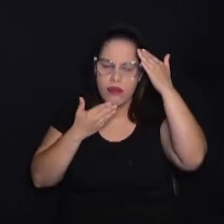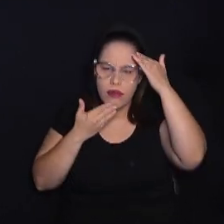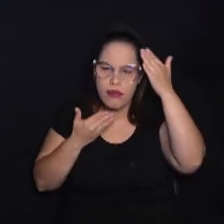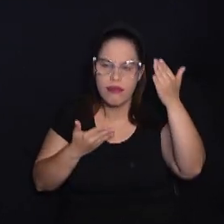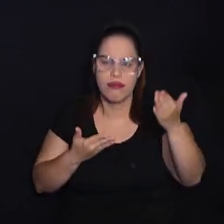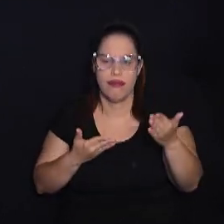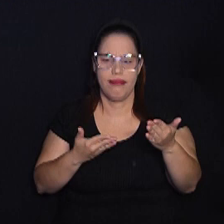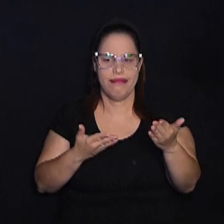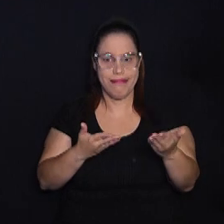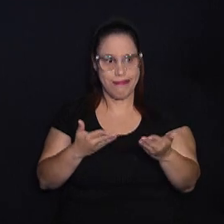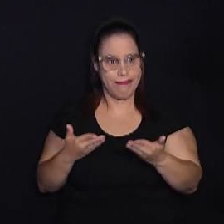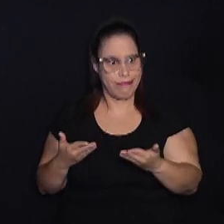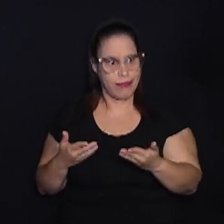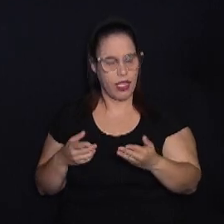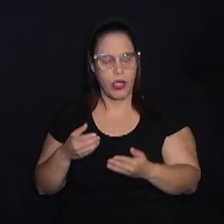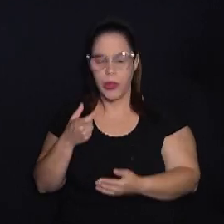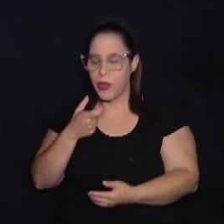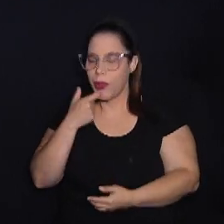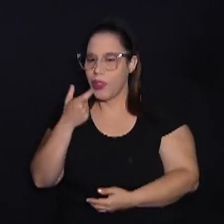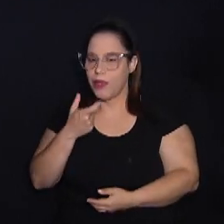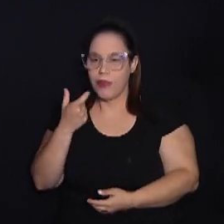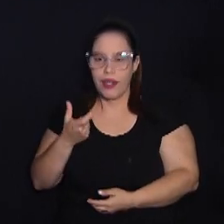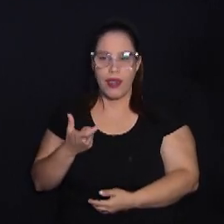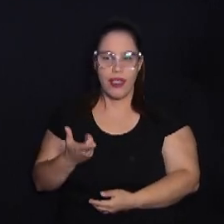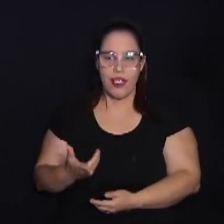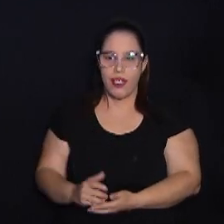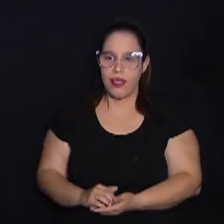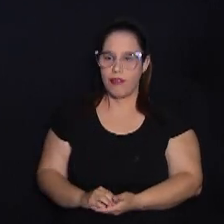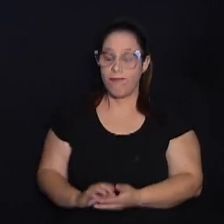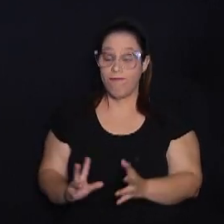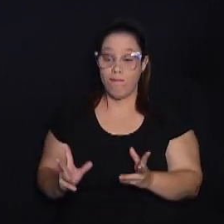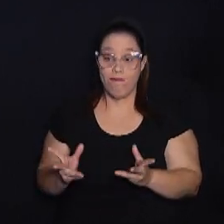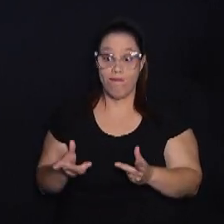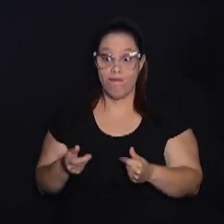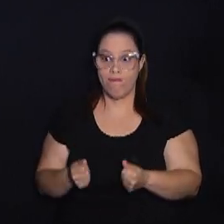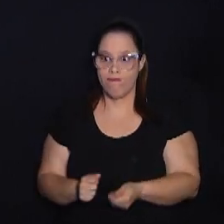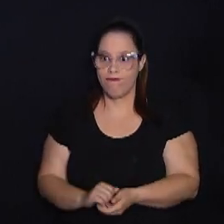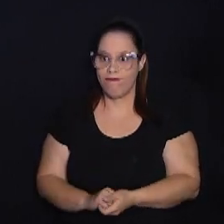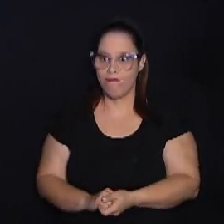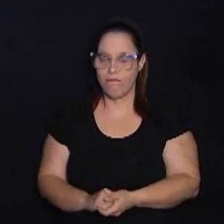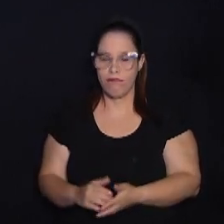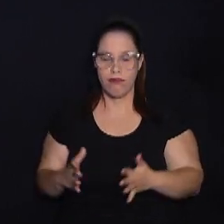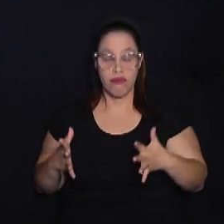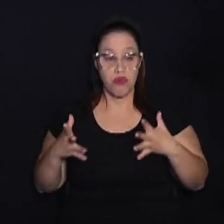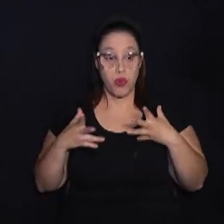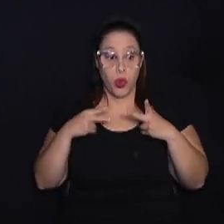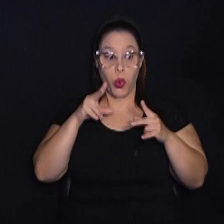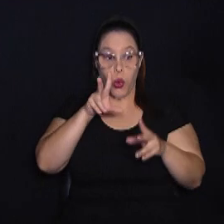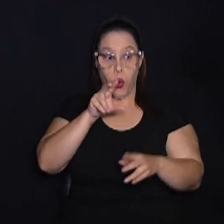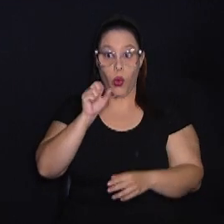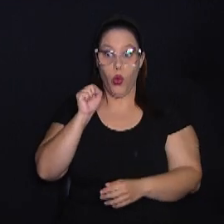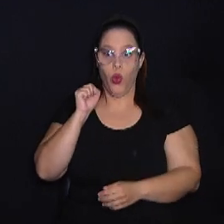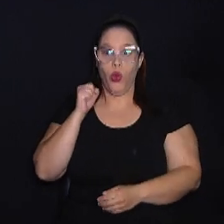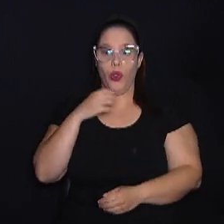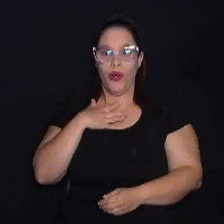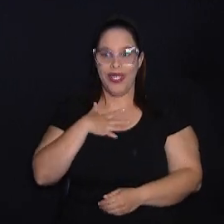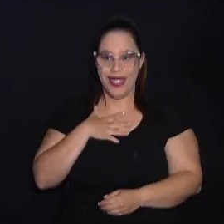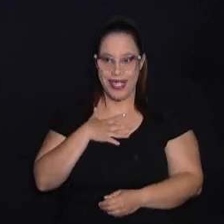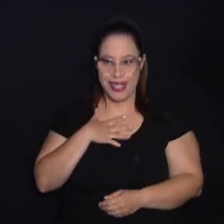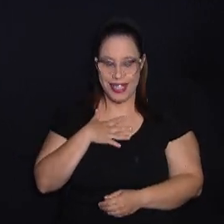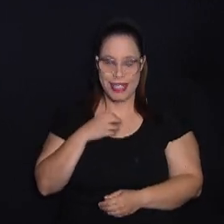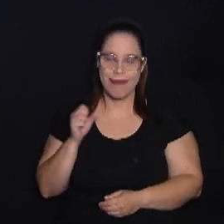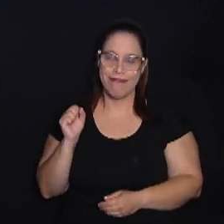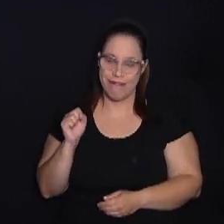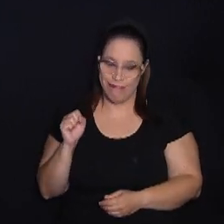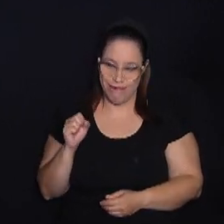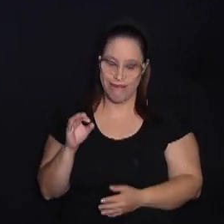agradecê-la pelas suas palavras, que foram de muita inspiração para todos nós, com